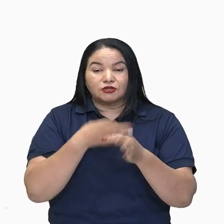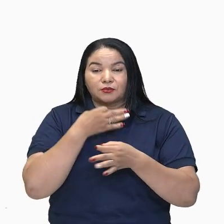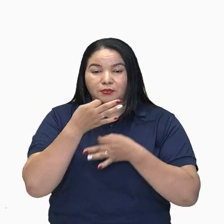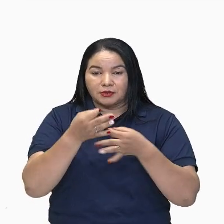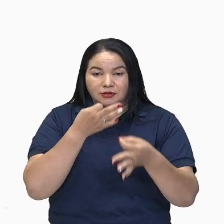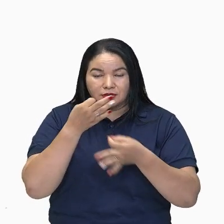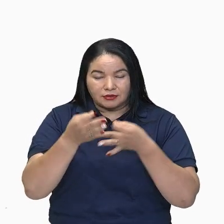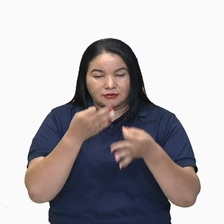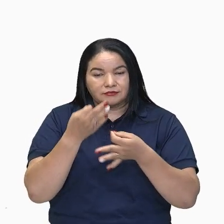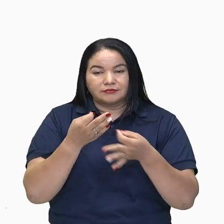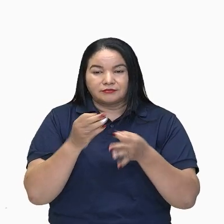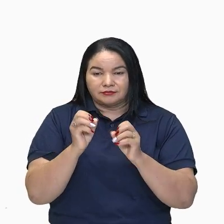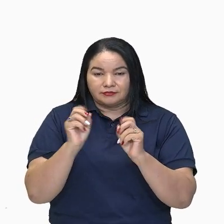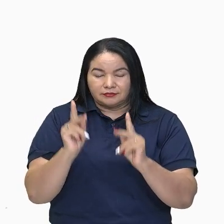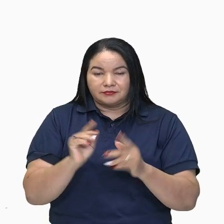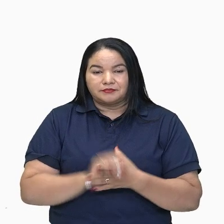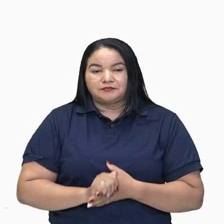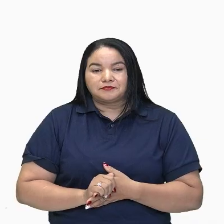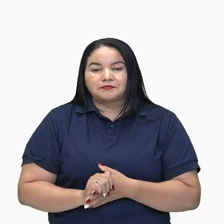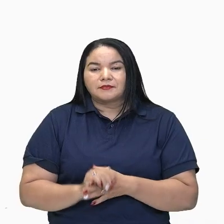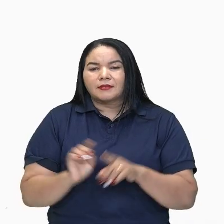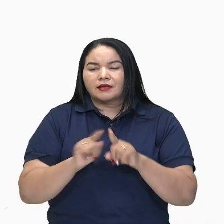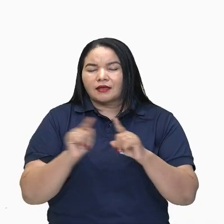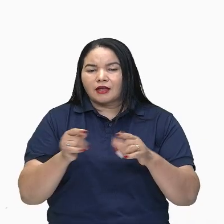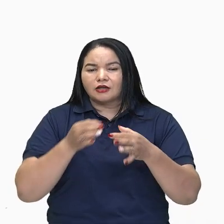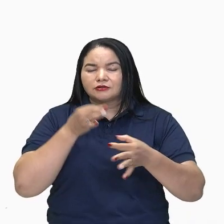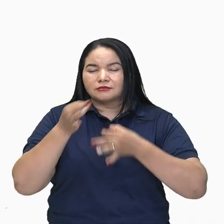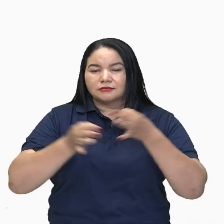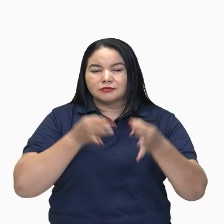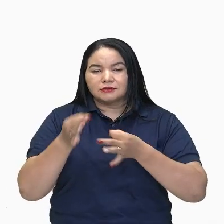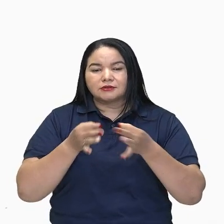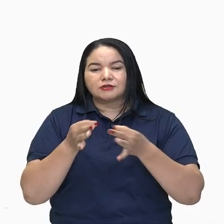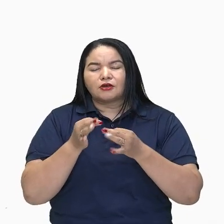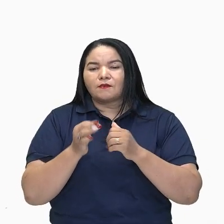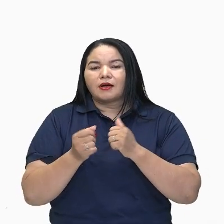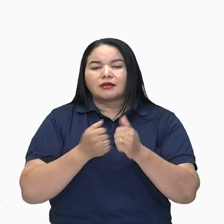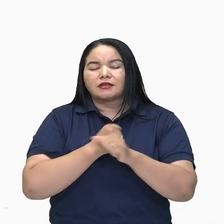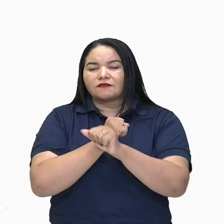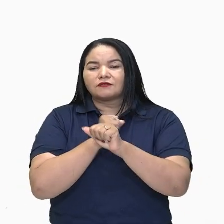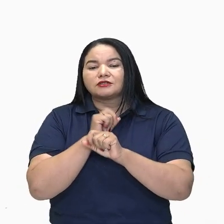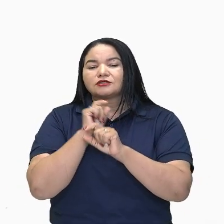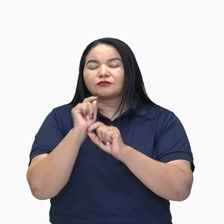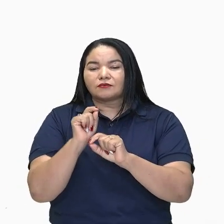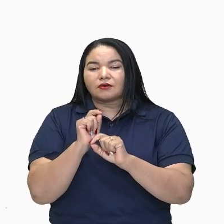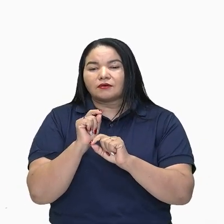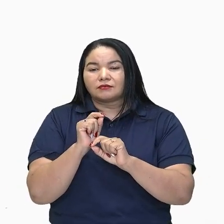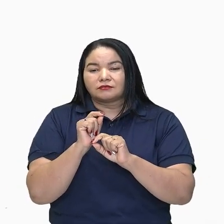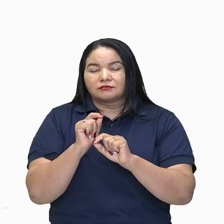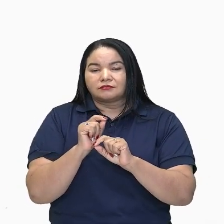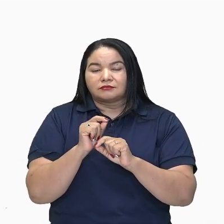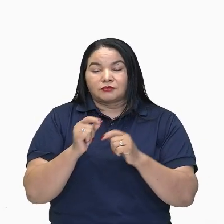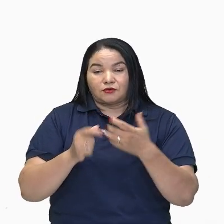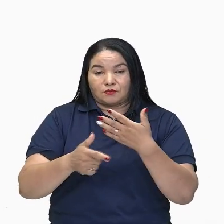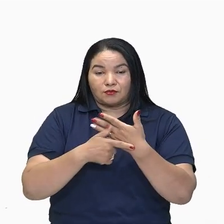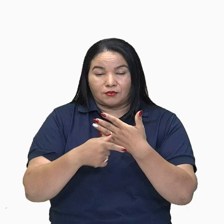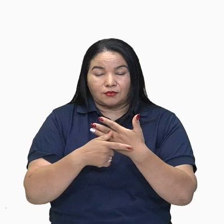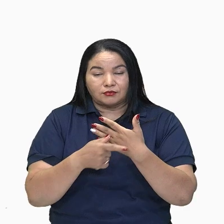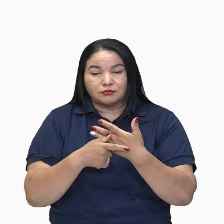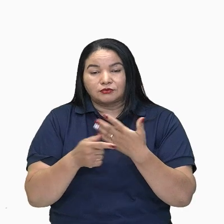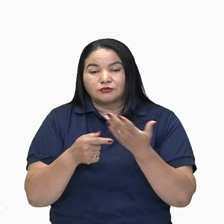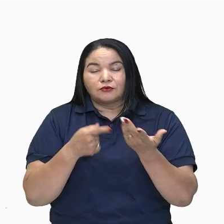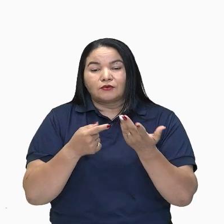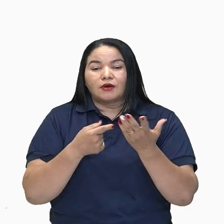texto dissertativo. E qual opinião é defendida nesse texto? Qual é a opinião do autor do texto sobre